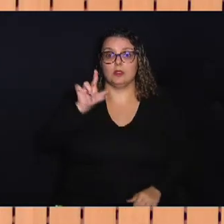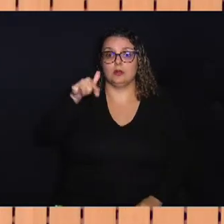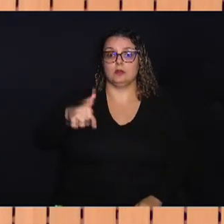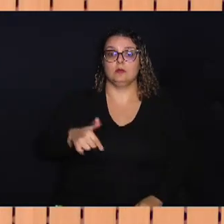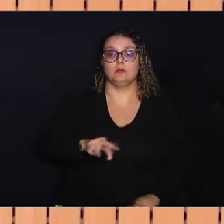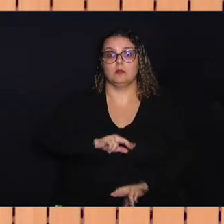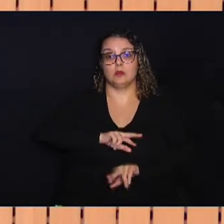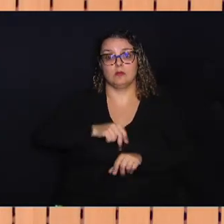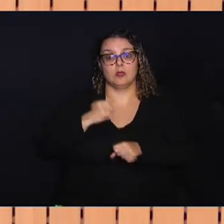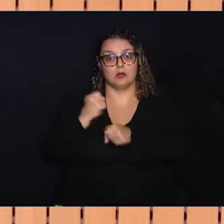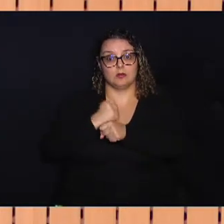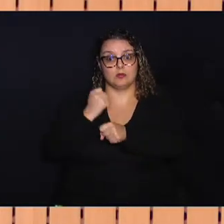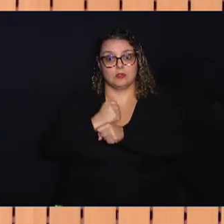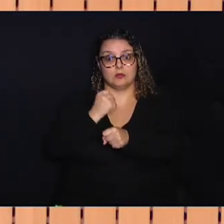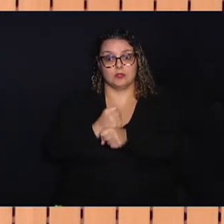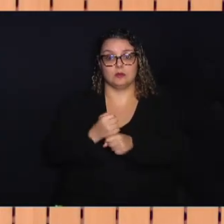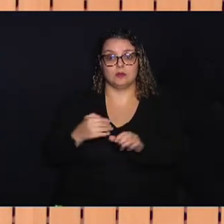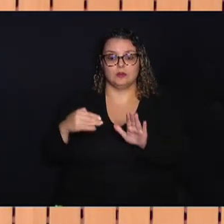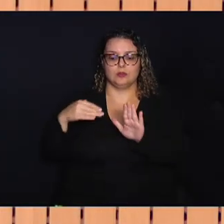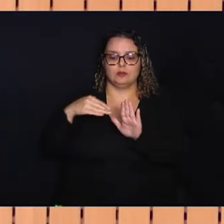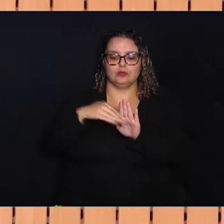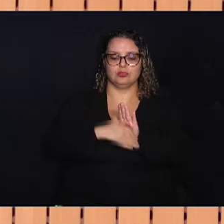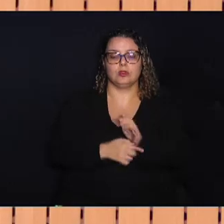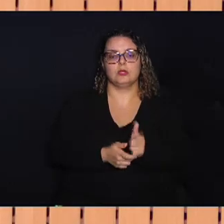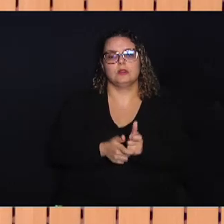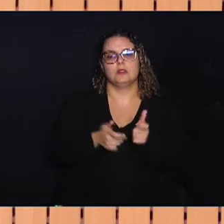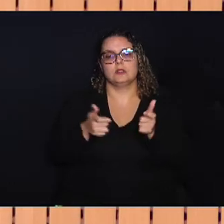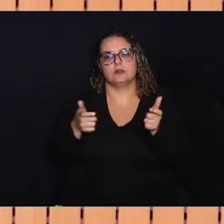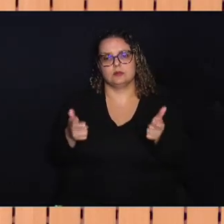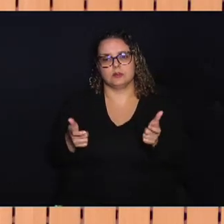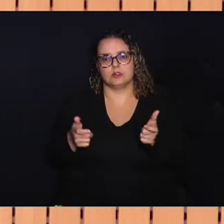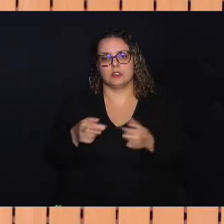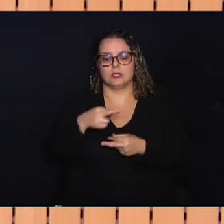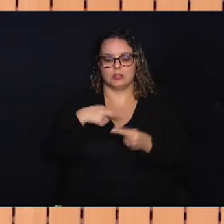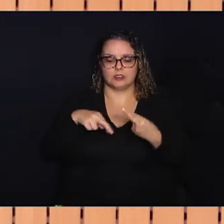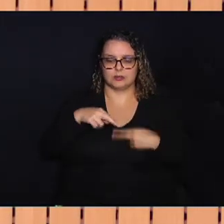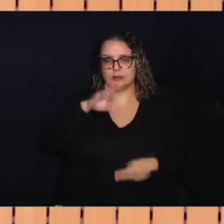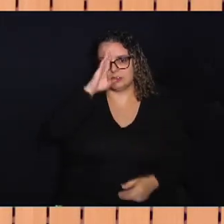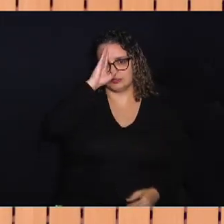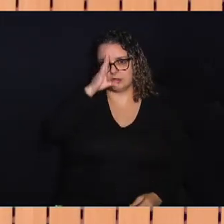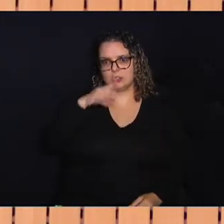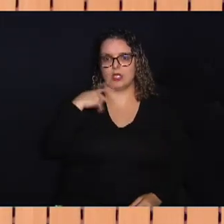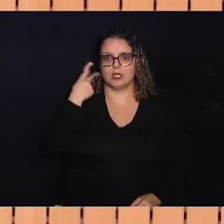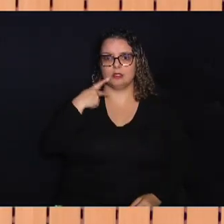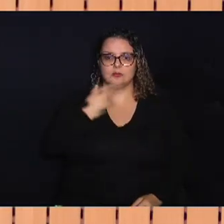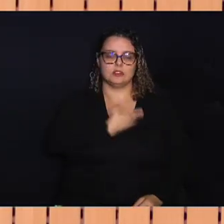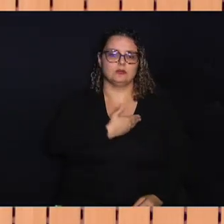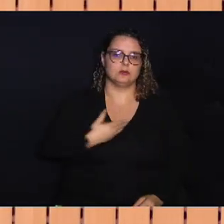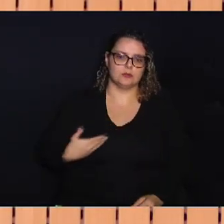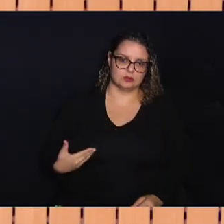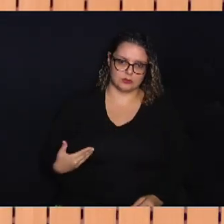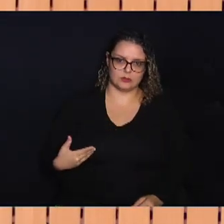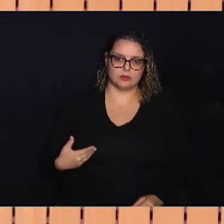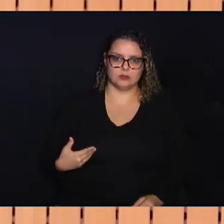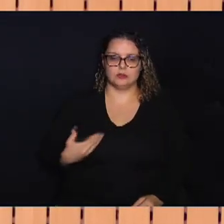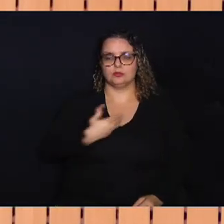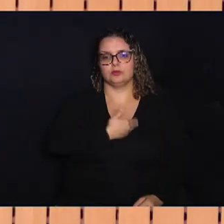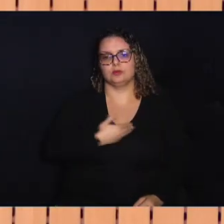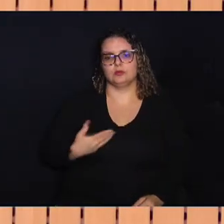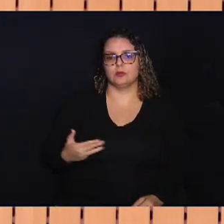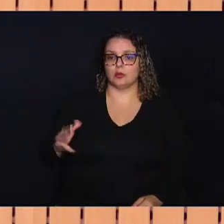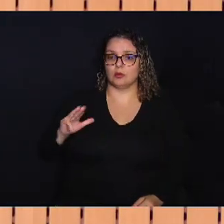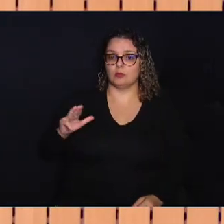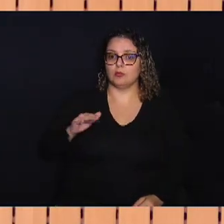vários anos de queda. E esse aumento está diretamente relacionado às políticas públicas do governo Lula, como, por